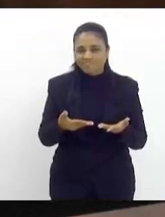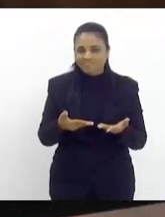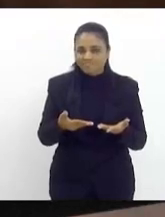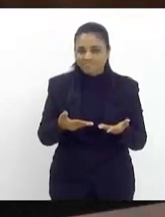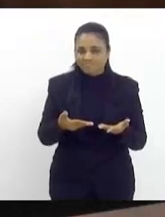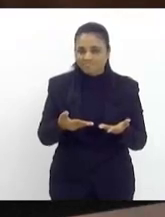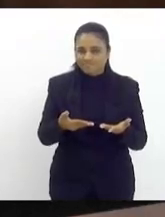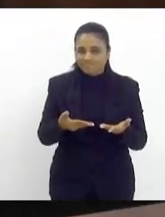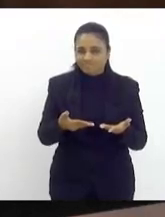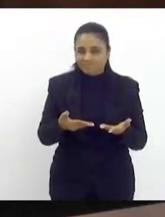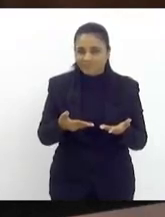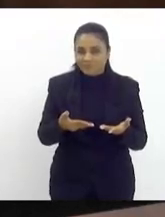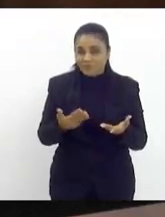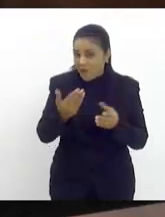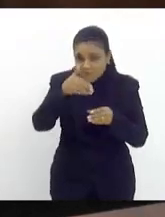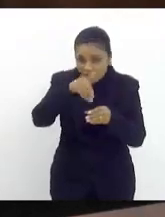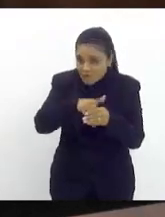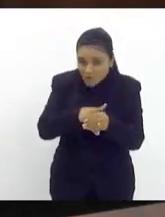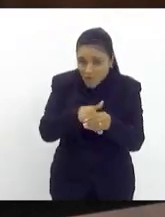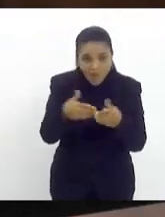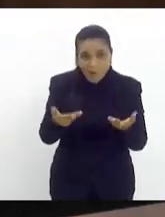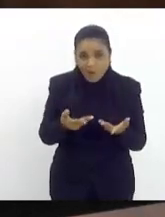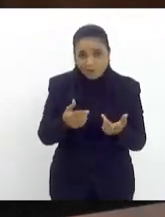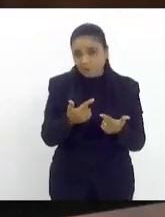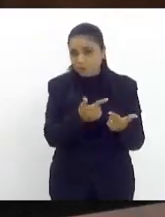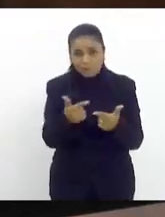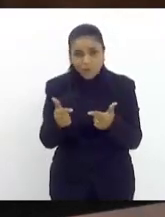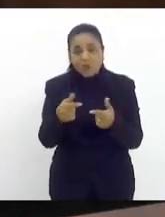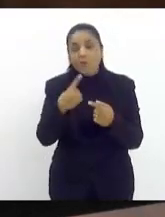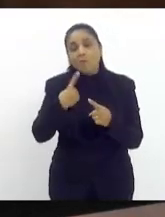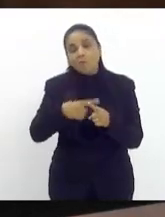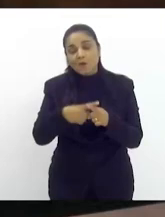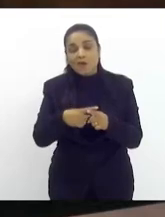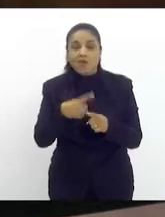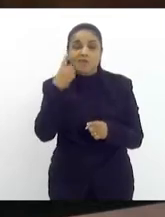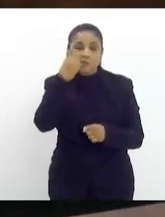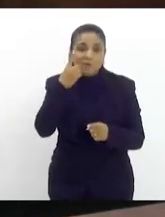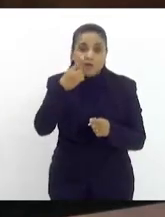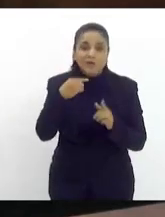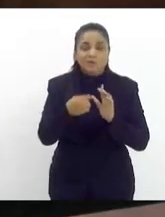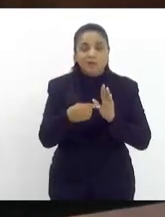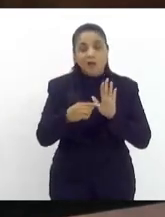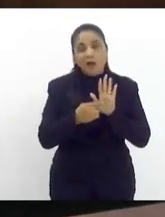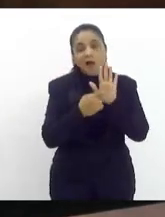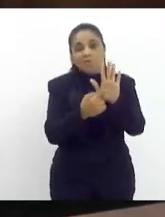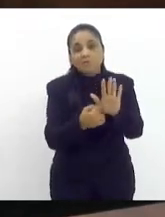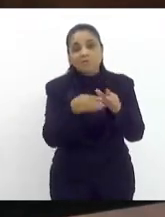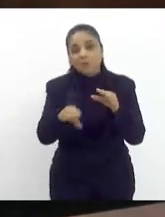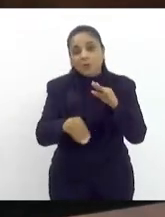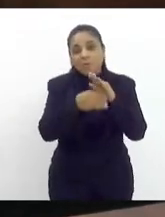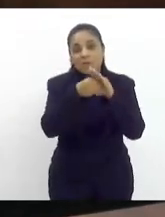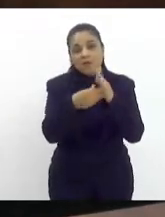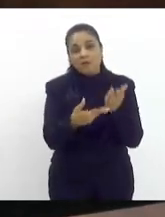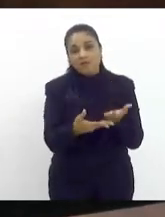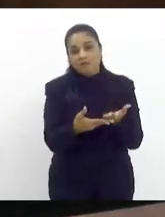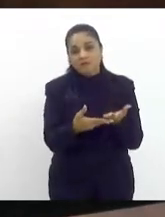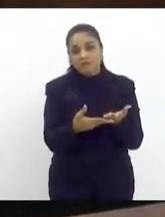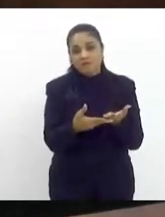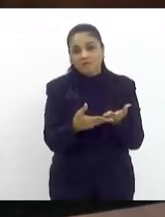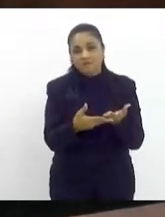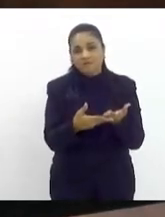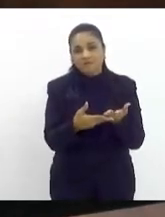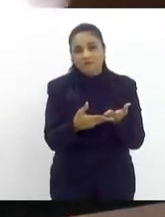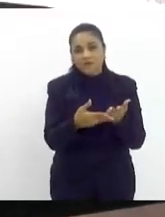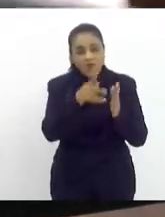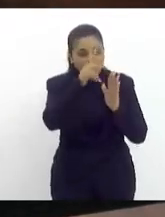hoje. Não será votado hoje, porque alguns deputados apresentaram emendas. E uma das emendas que apresentaram, é bom dizer, querem colocar o